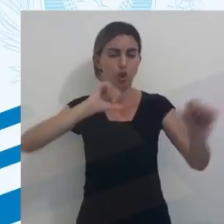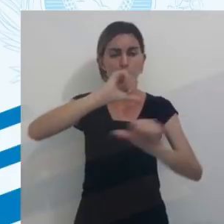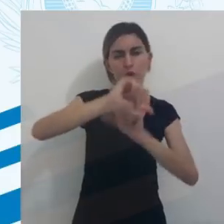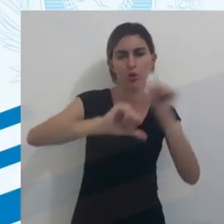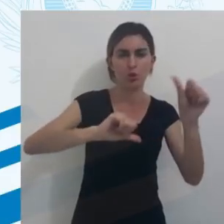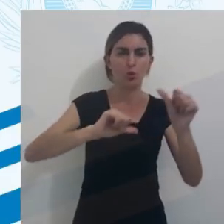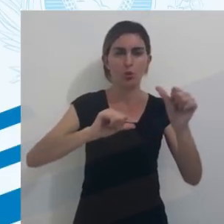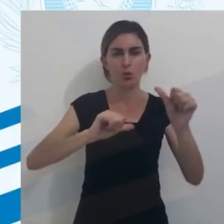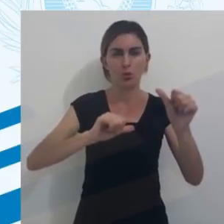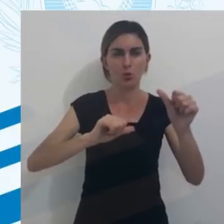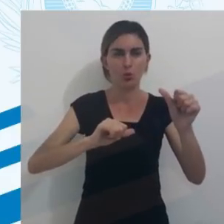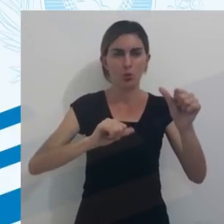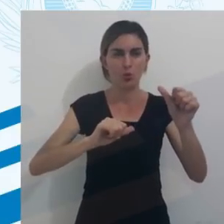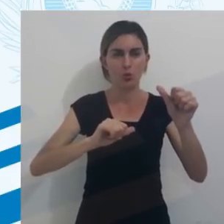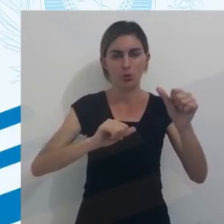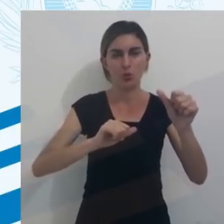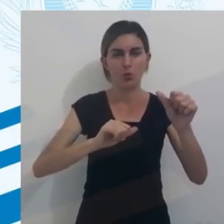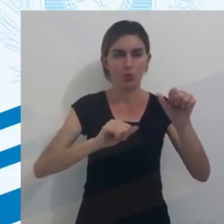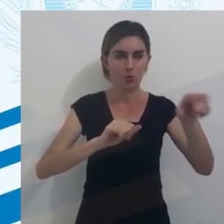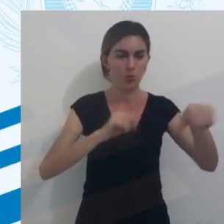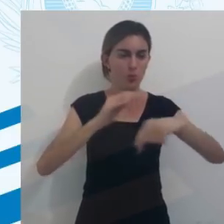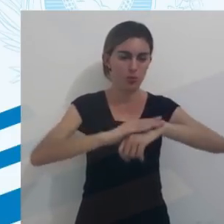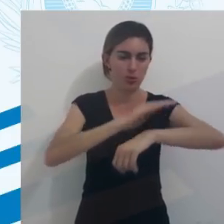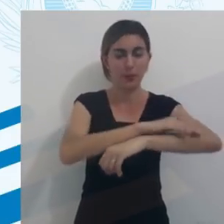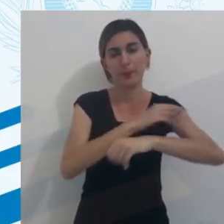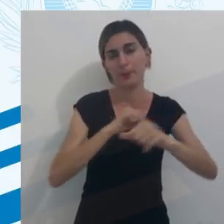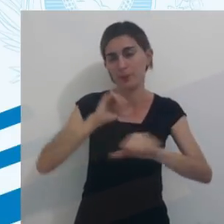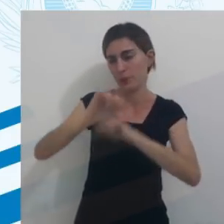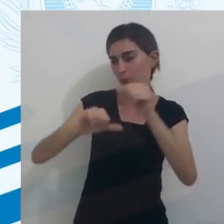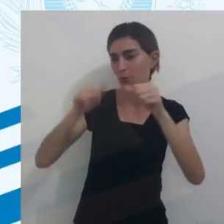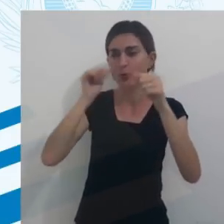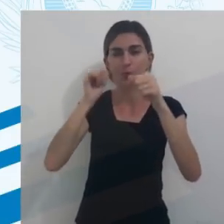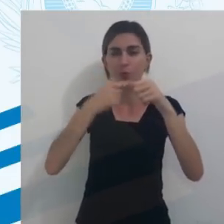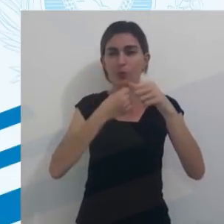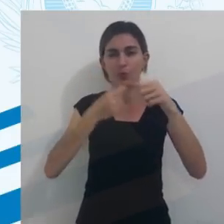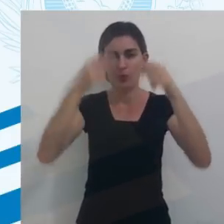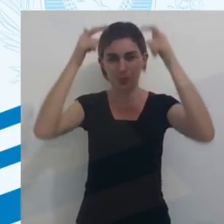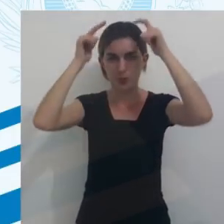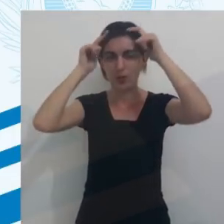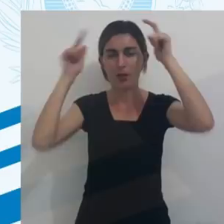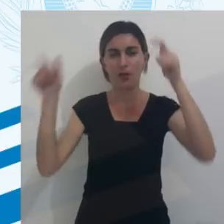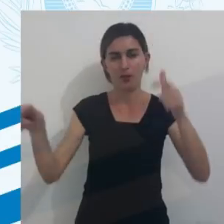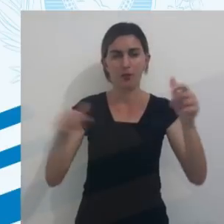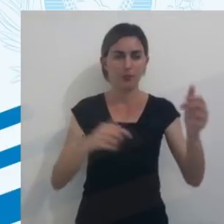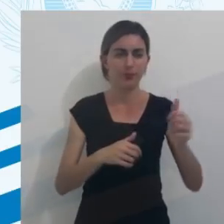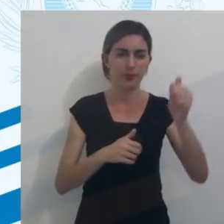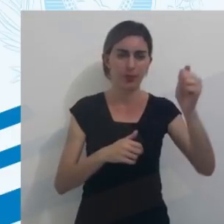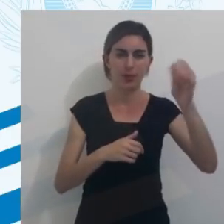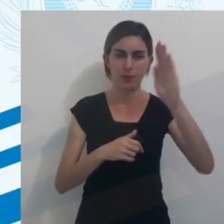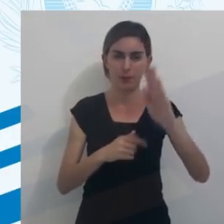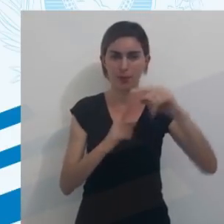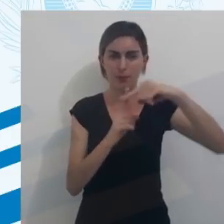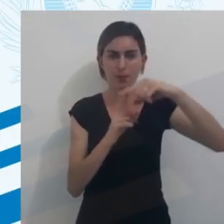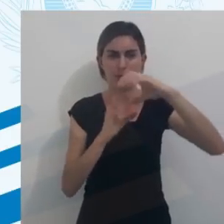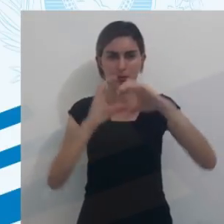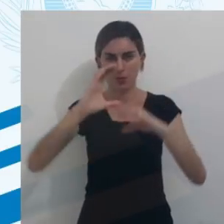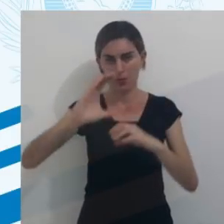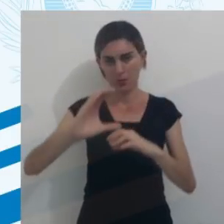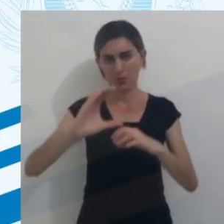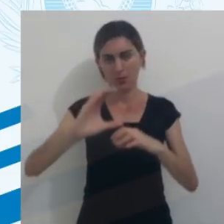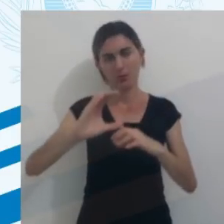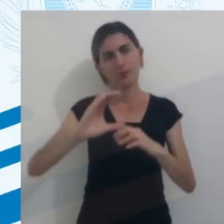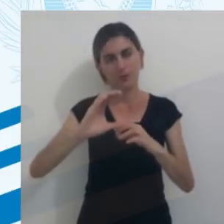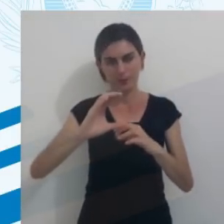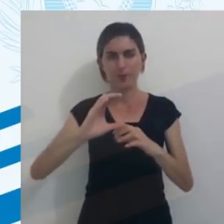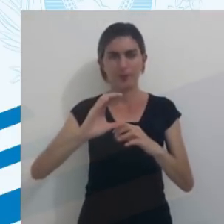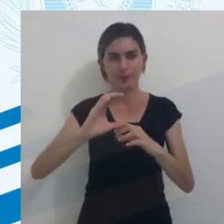pelo rei. Então, essa é uma reação de simples troca, onde eu tenho AB mais C, que vai me dar um